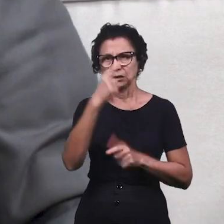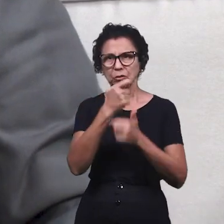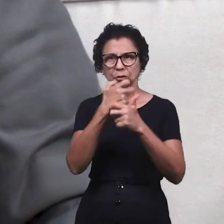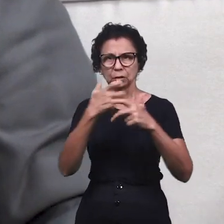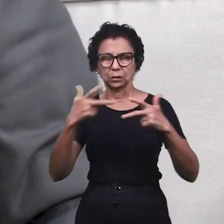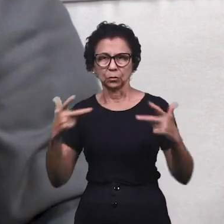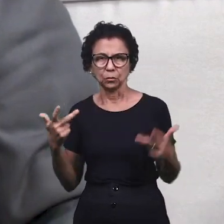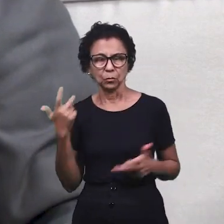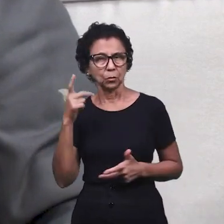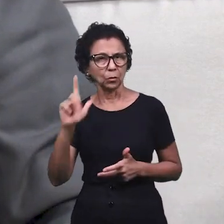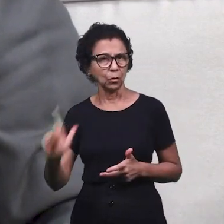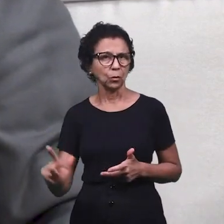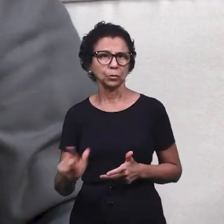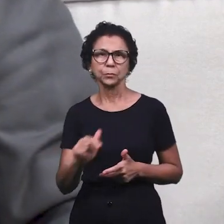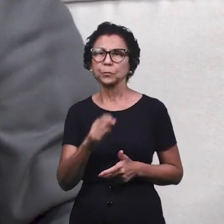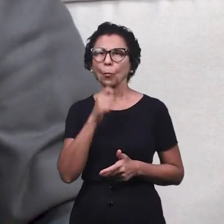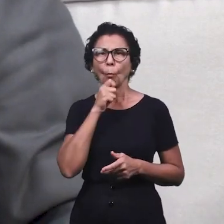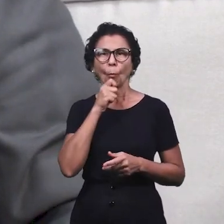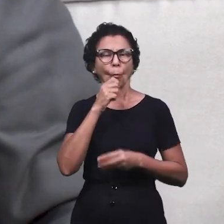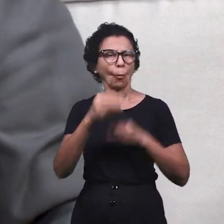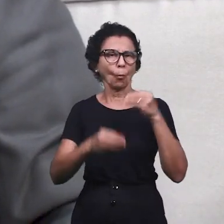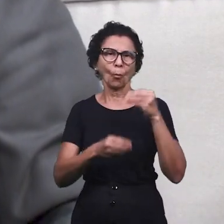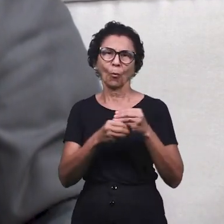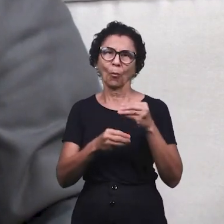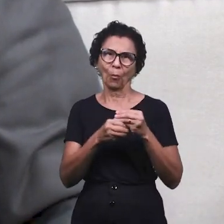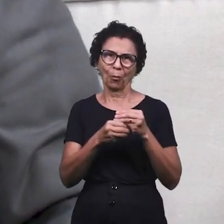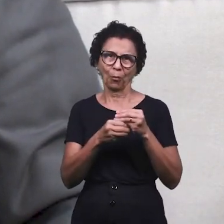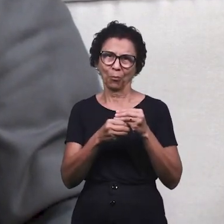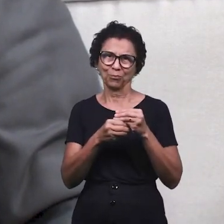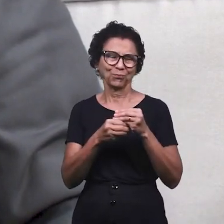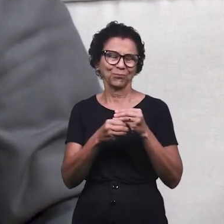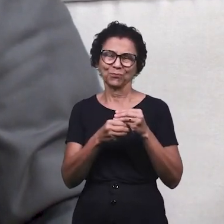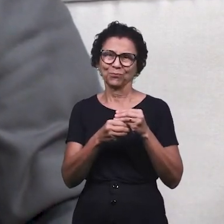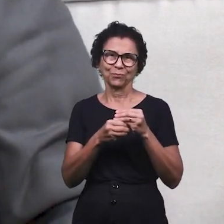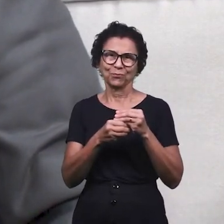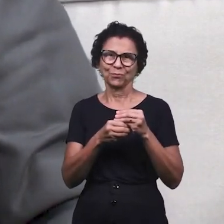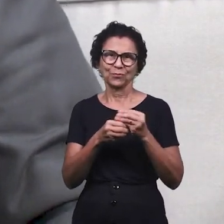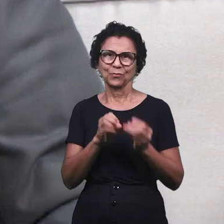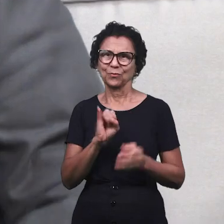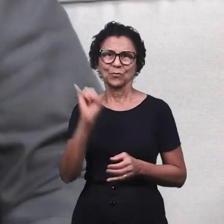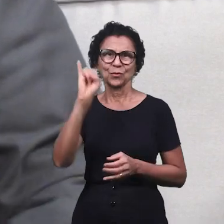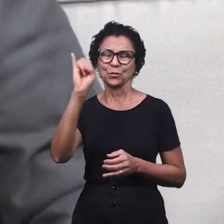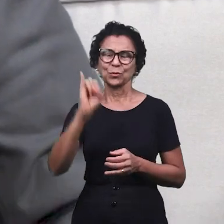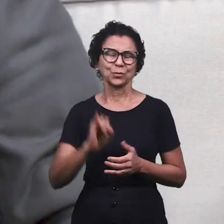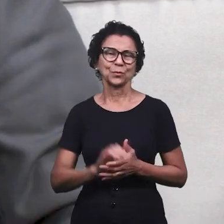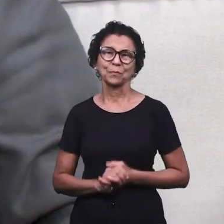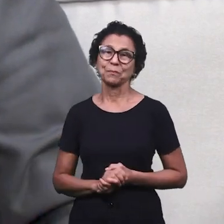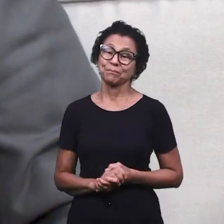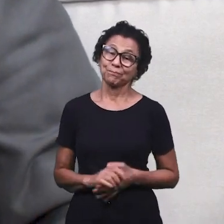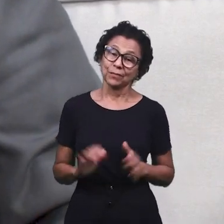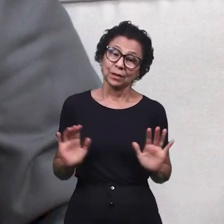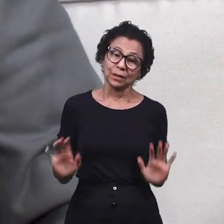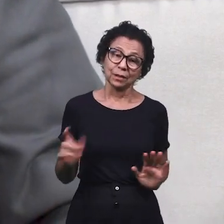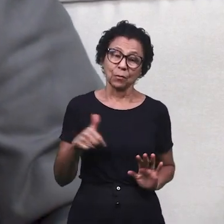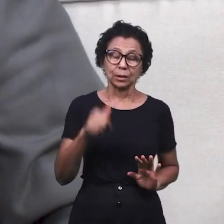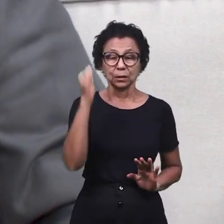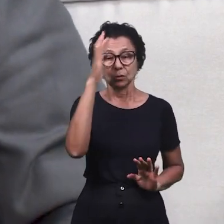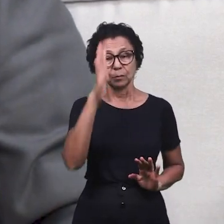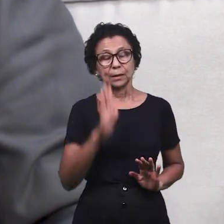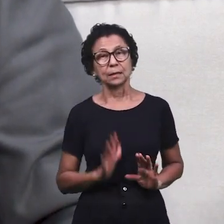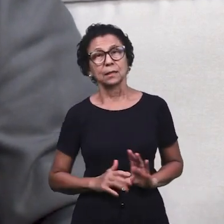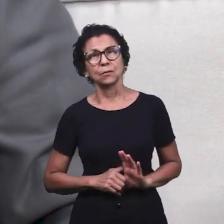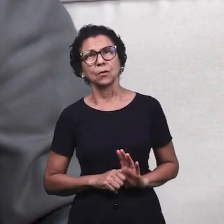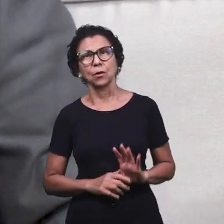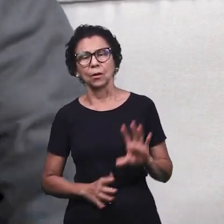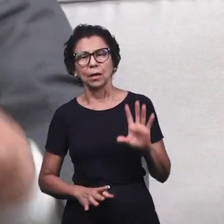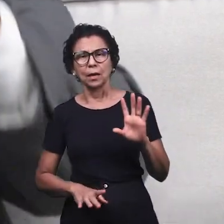ter esse acréscimo tarifário. Então, acaba que no Brasil a gente faz essa escolha. Fala assim, olha, esse tipo de produto